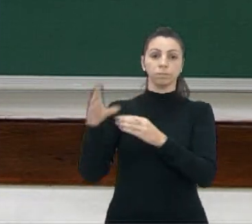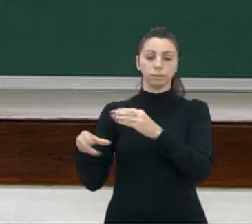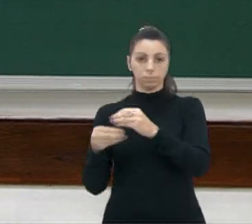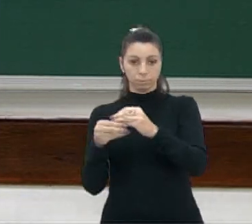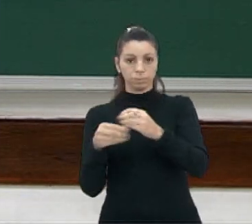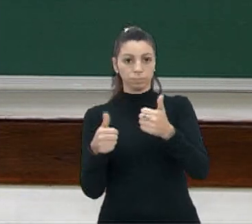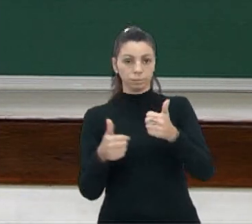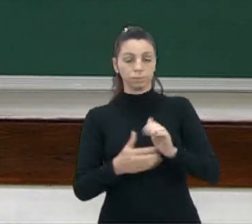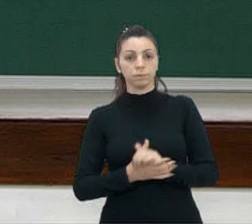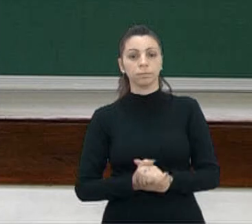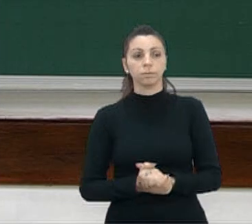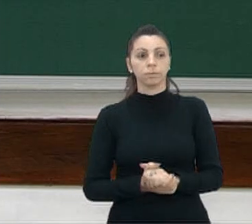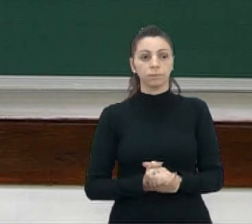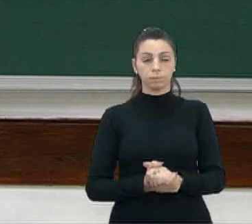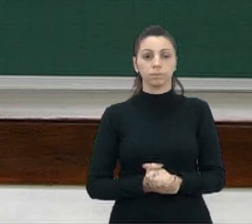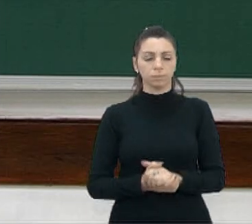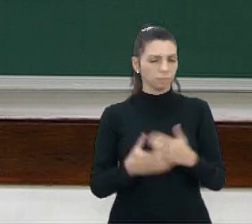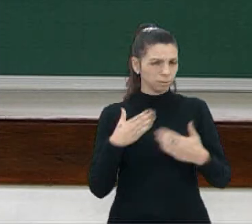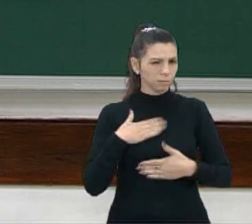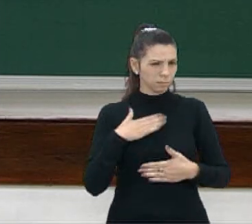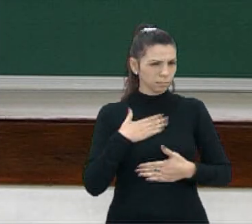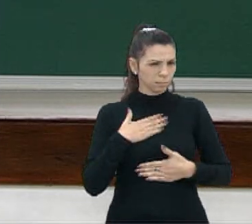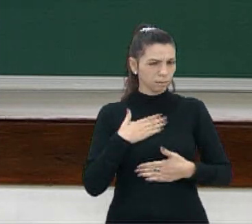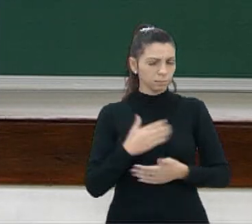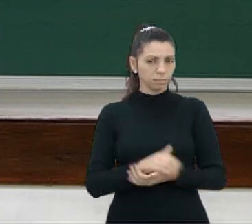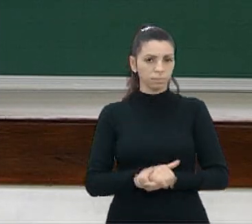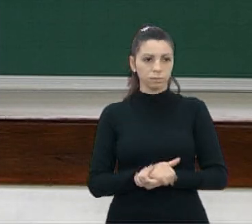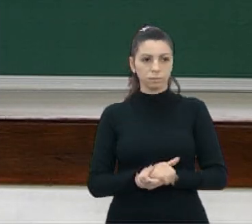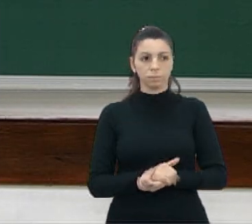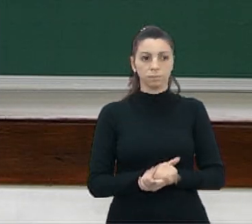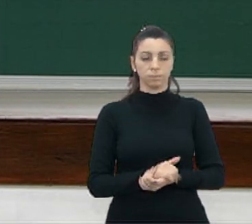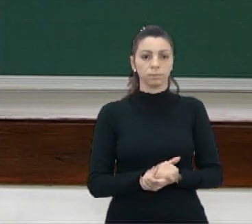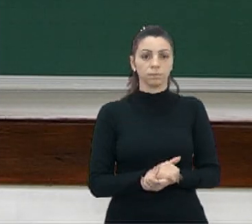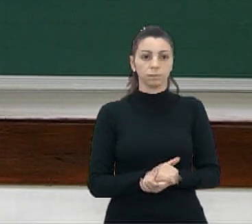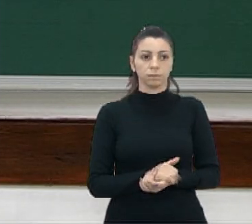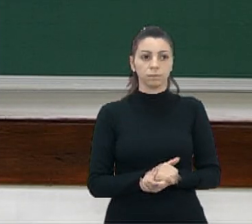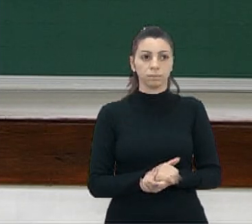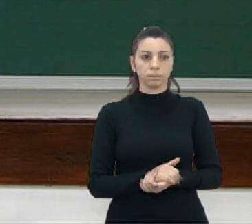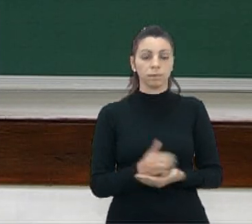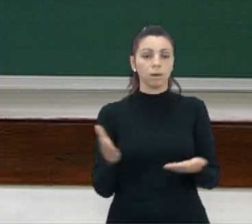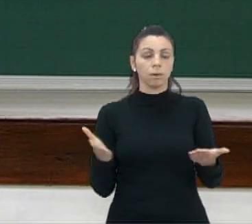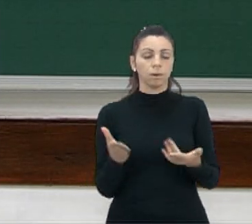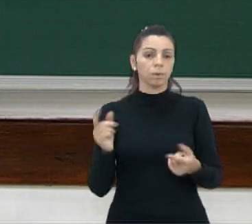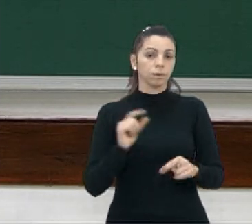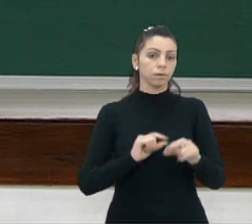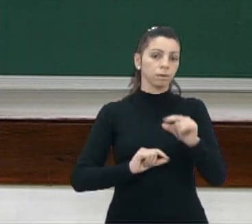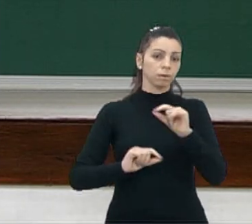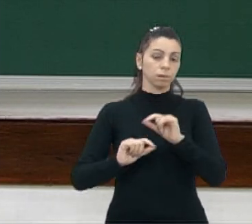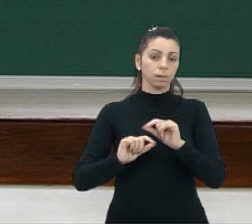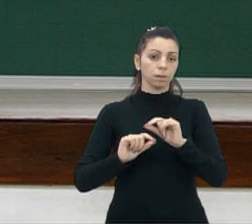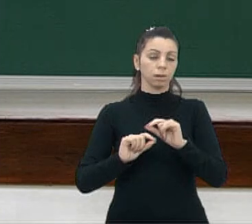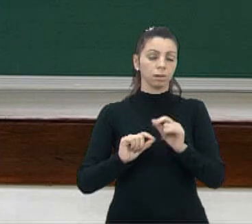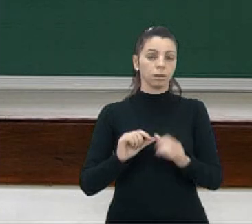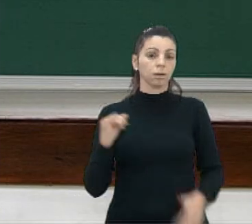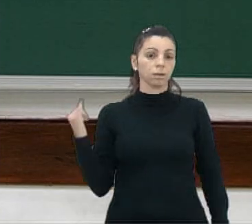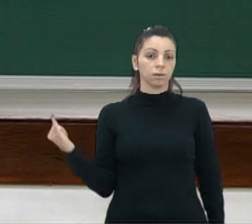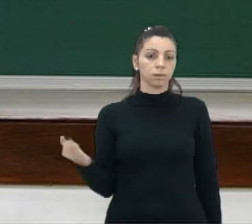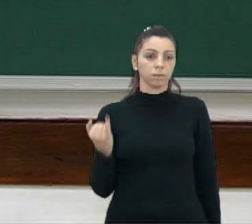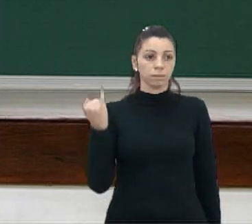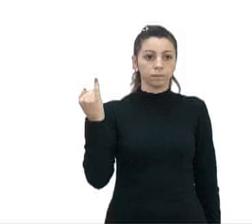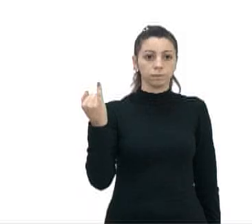adversativa, né? Bem tranquilo, não é? Veja que hoje nós vimos a